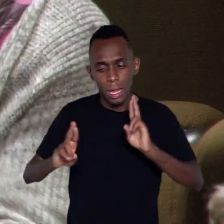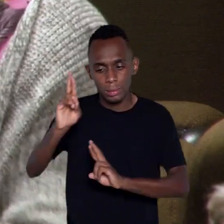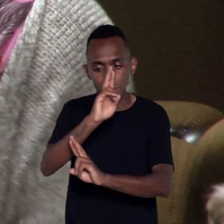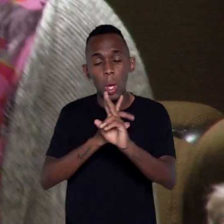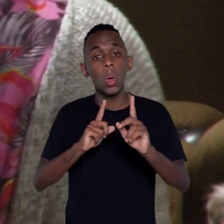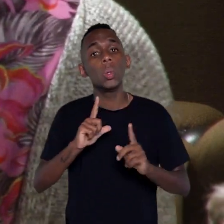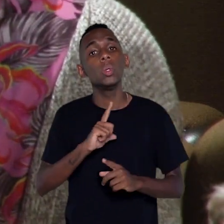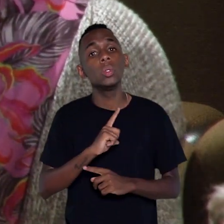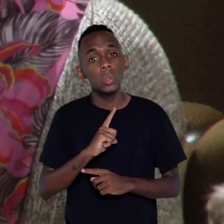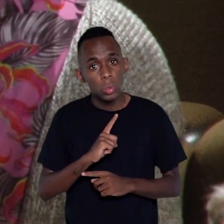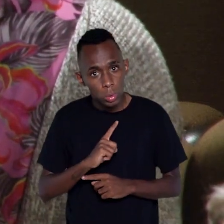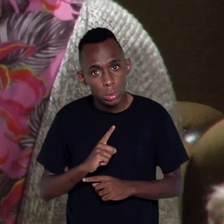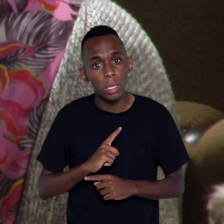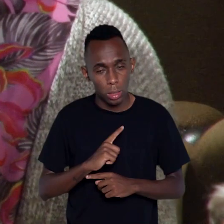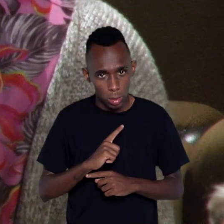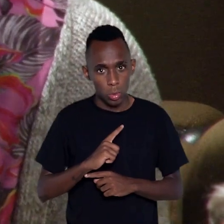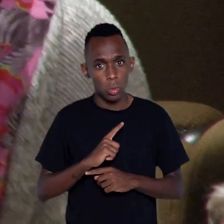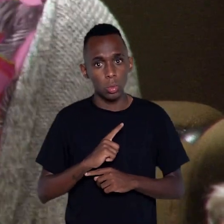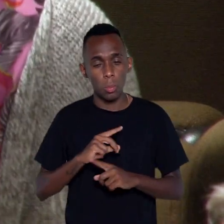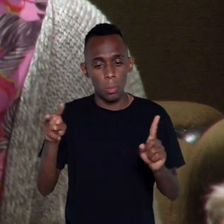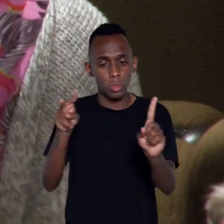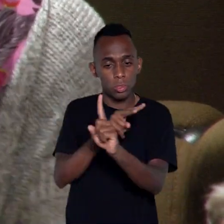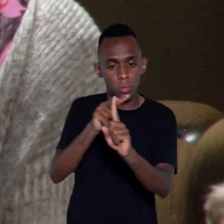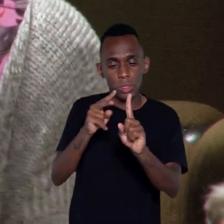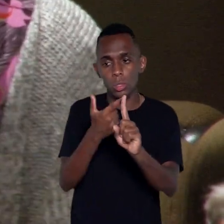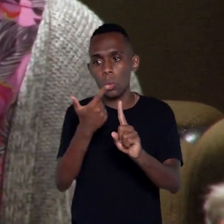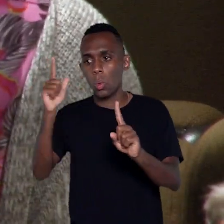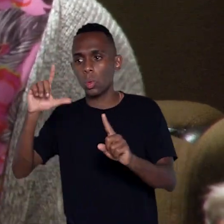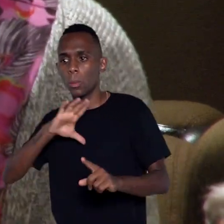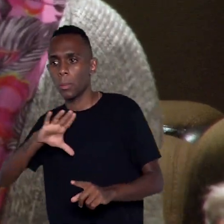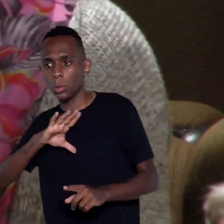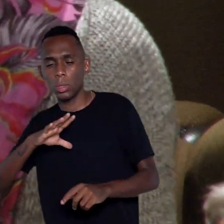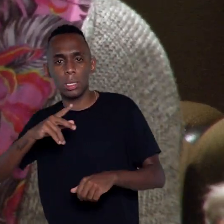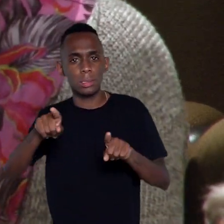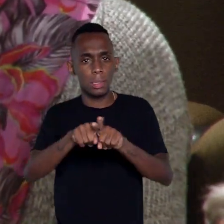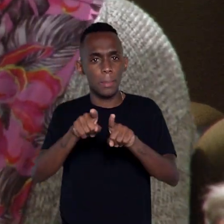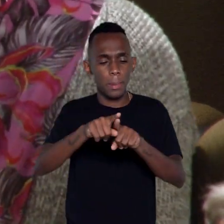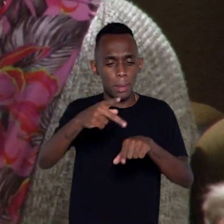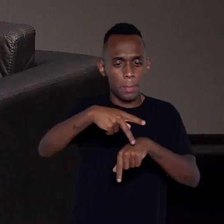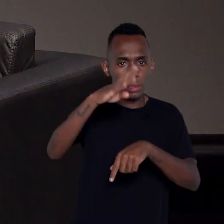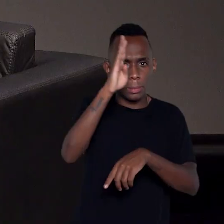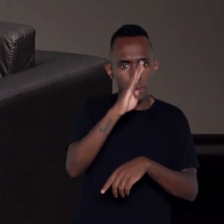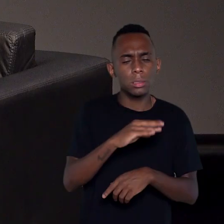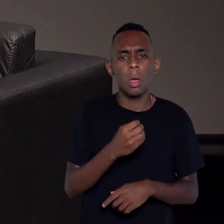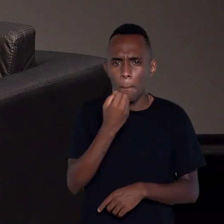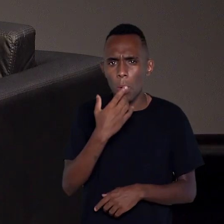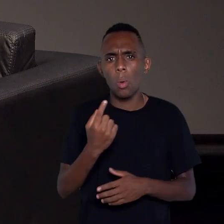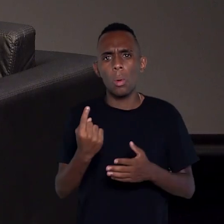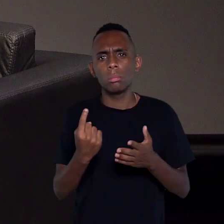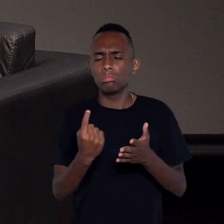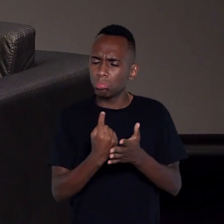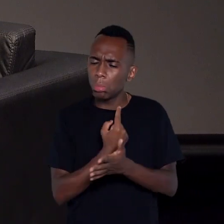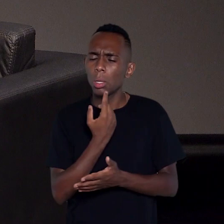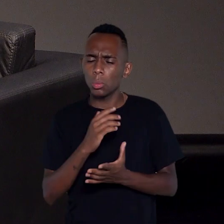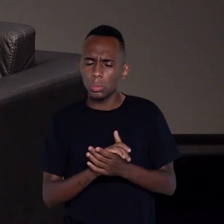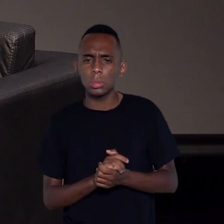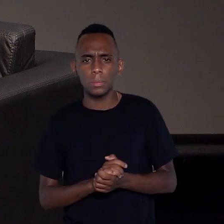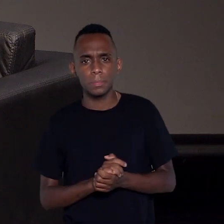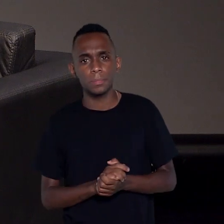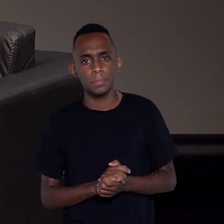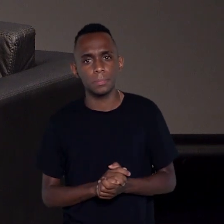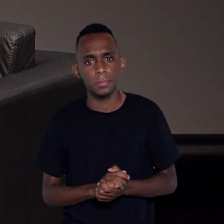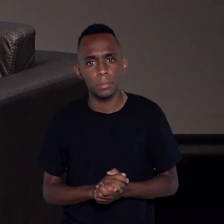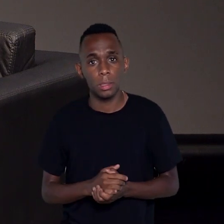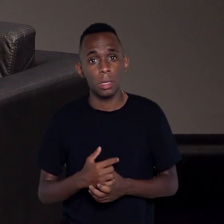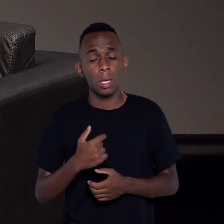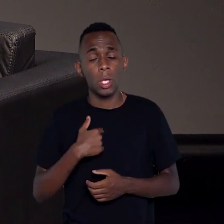dentro dessa, né, do ponto de vista do outro Portugal, do outro Brasil? Muito boa pergunta. E eu sempre